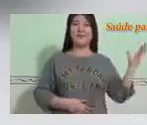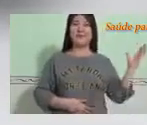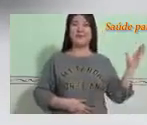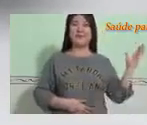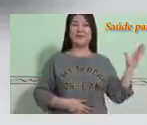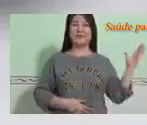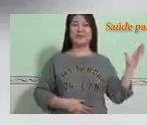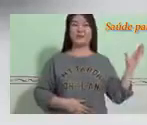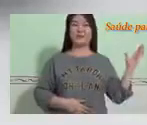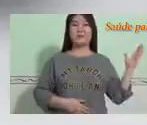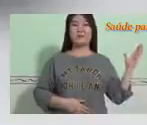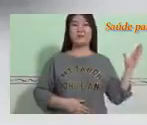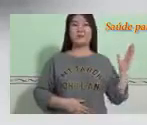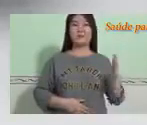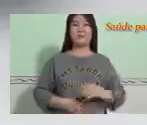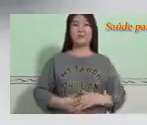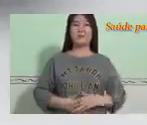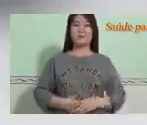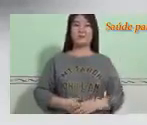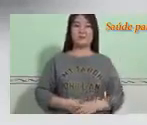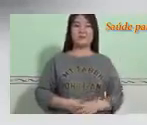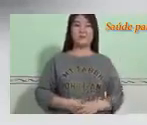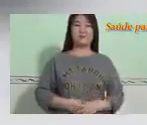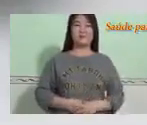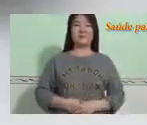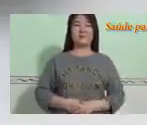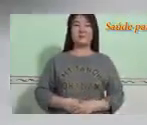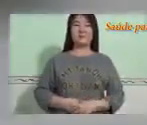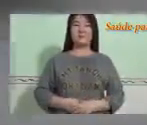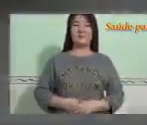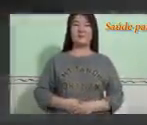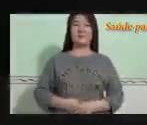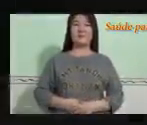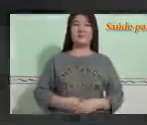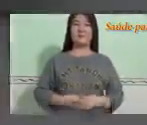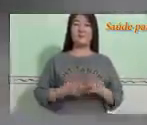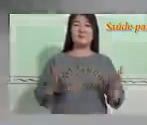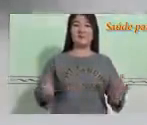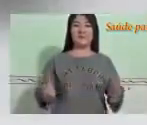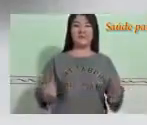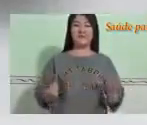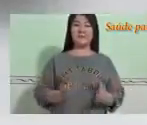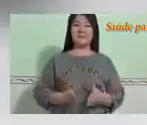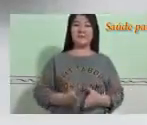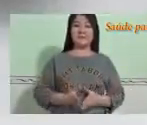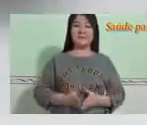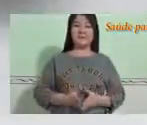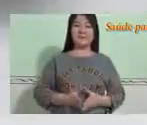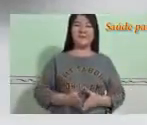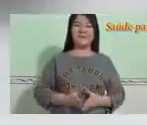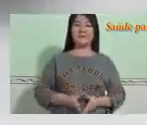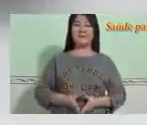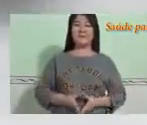RSOMNDADOQUEOXAMPRAOHIVSEJAFETO 30 dias após o comportamento de risco, vírgula, ou seja, vírgula, após a relação sexual sem camisinha, vírgula, para